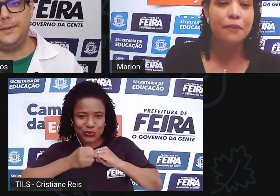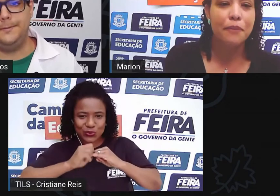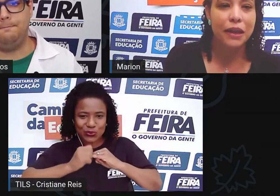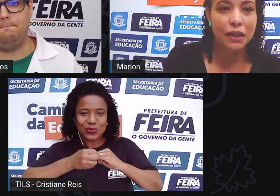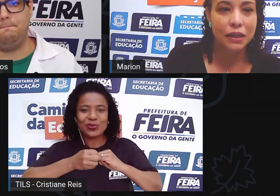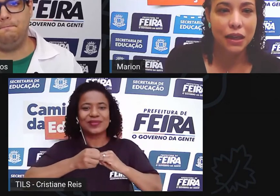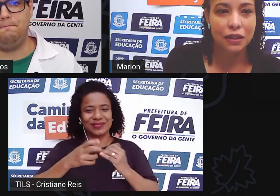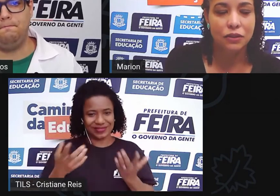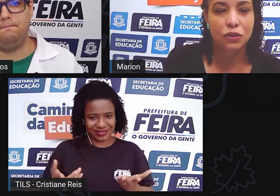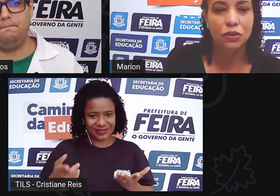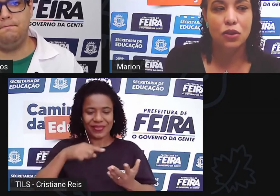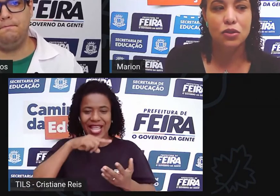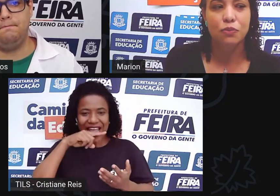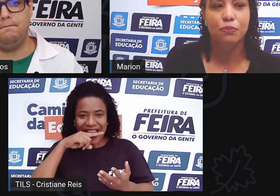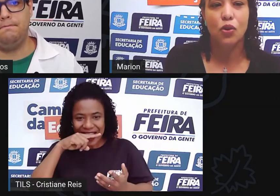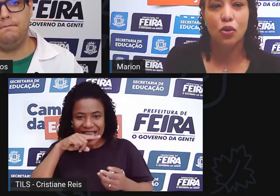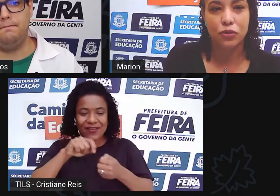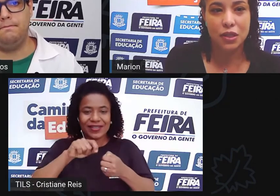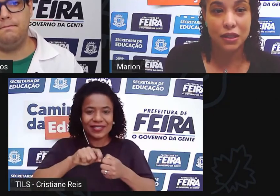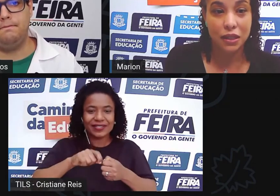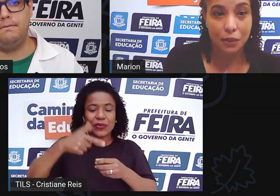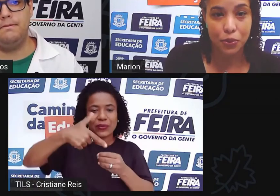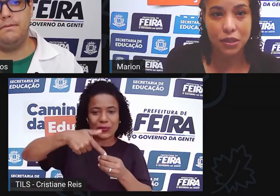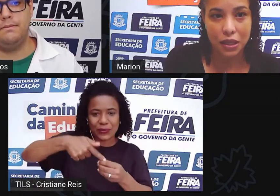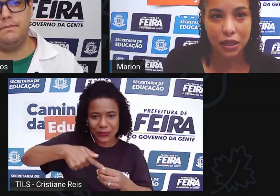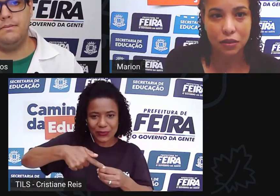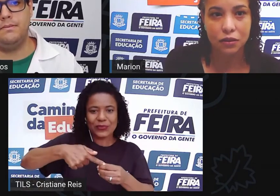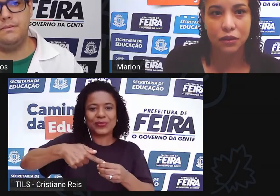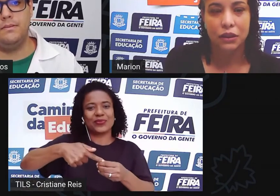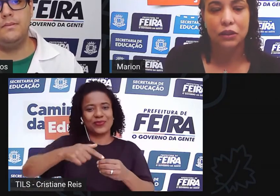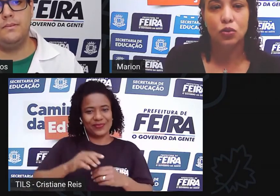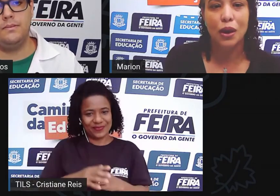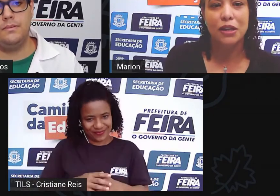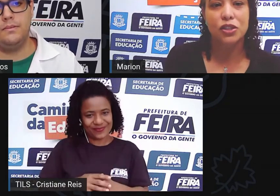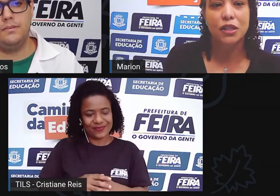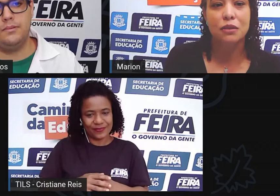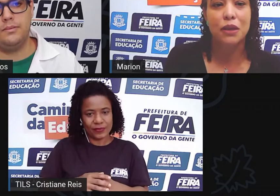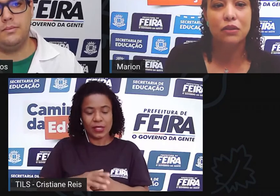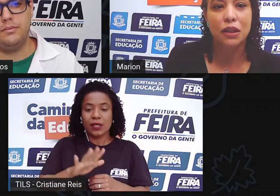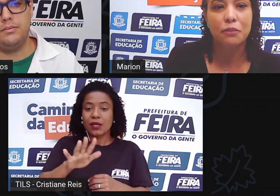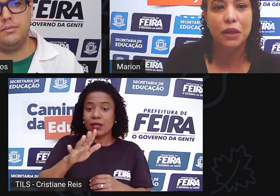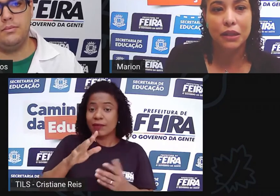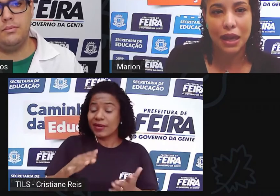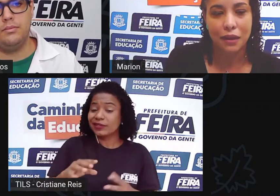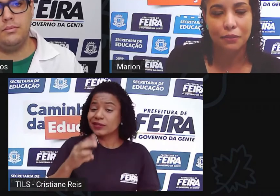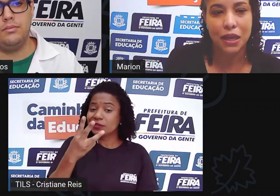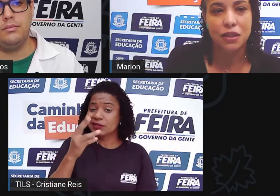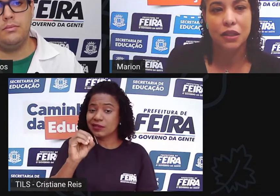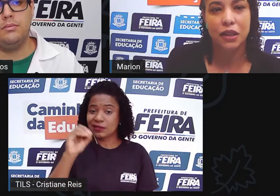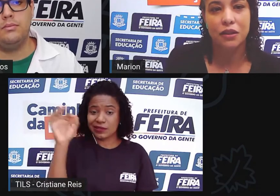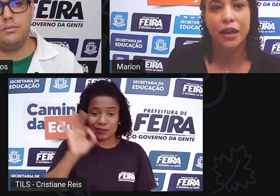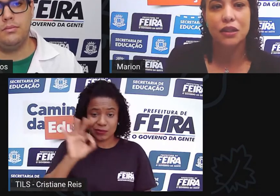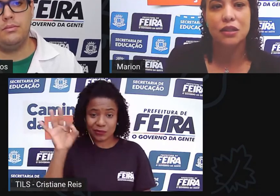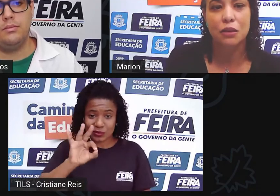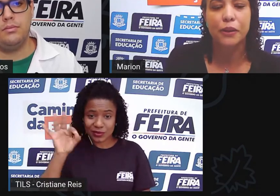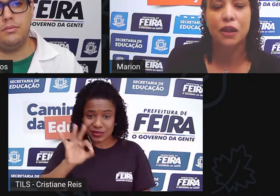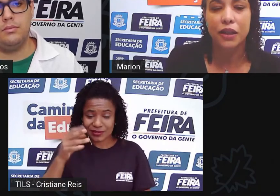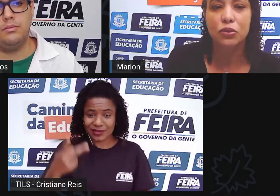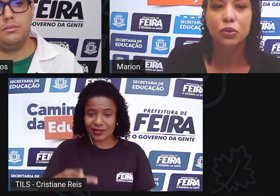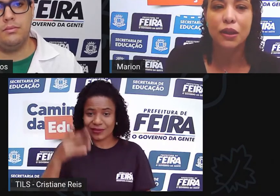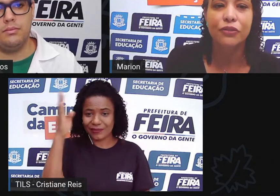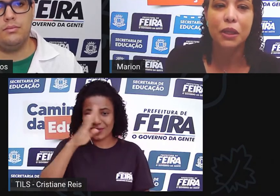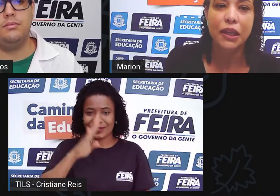Quem alimenta o nosso povo, 70%, o abastecimento alimentar brasileiro é realizado